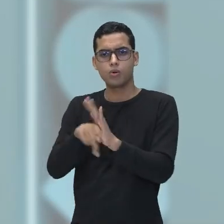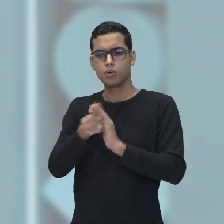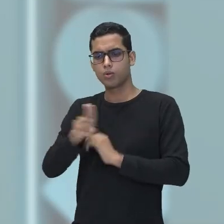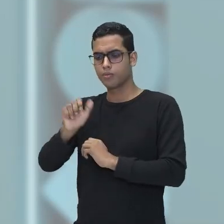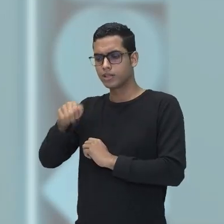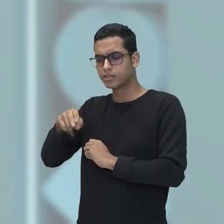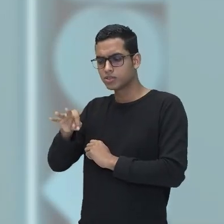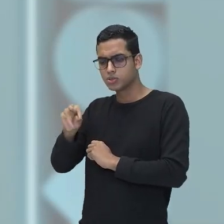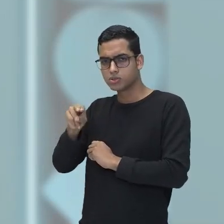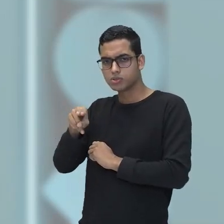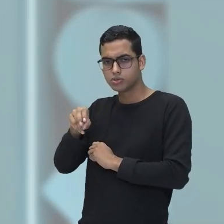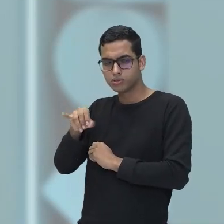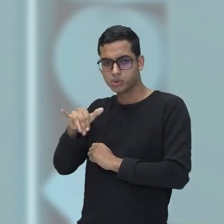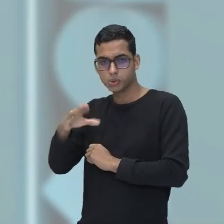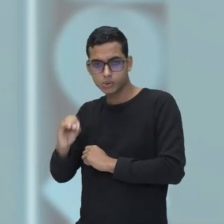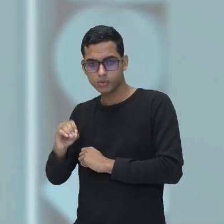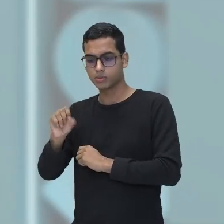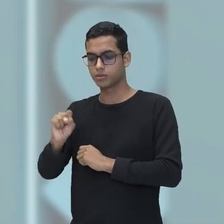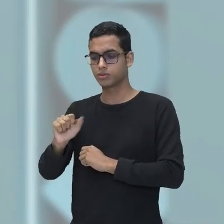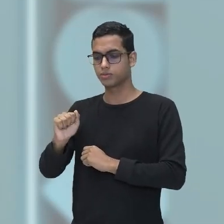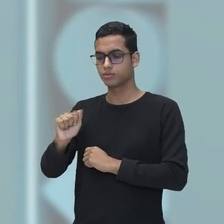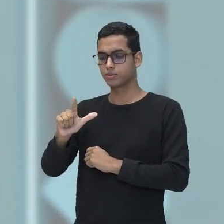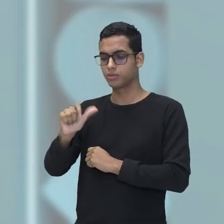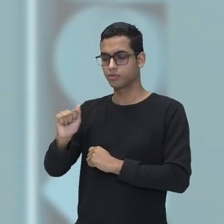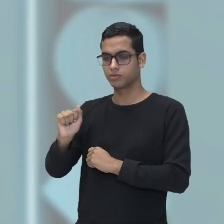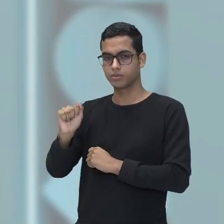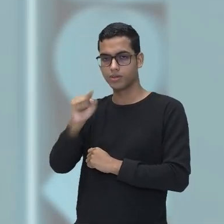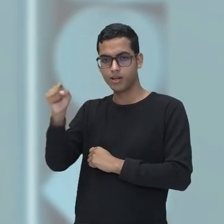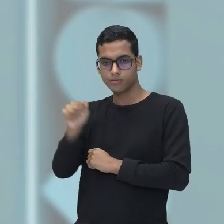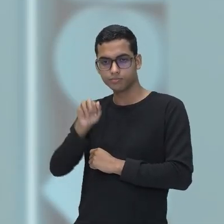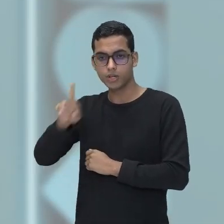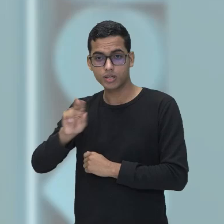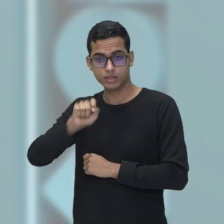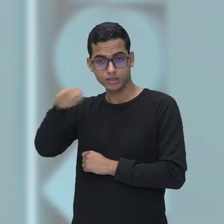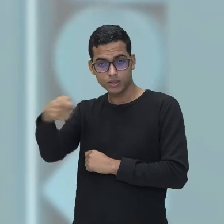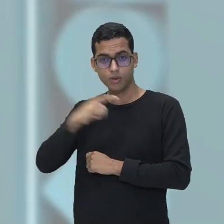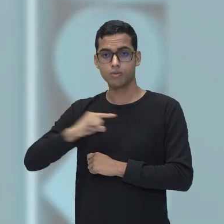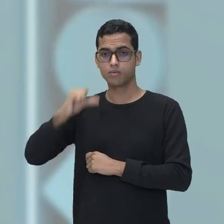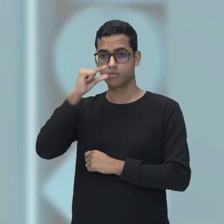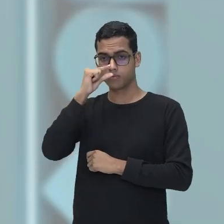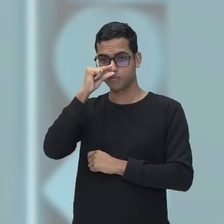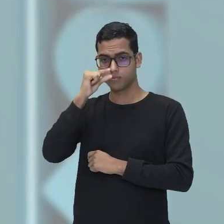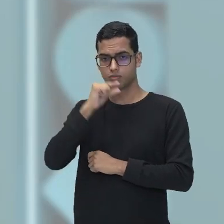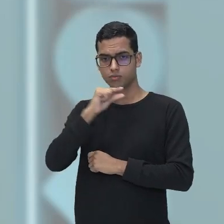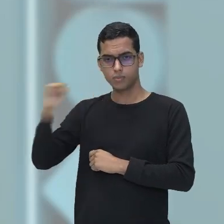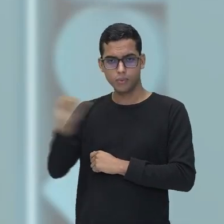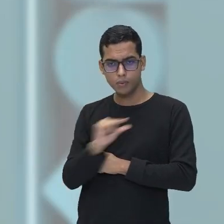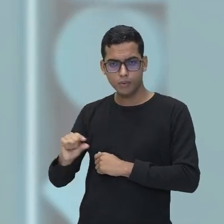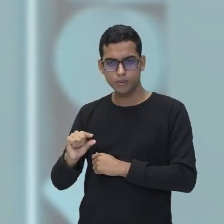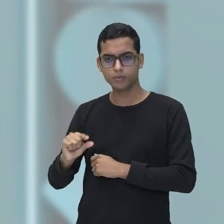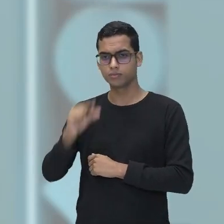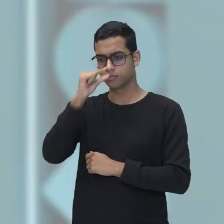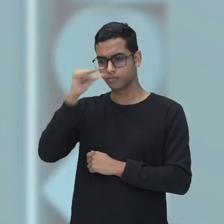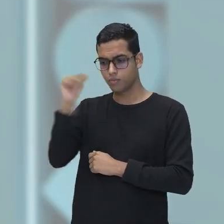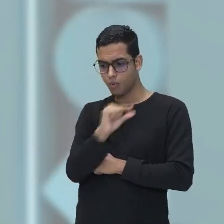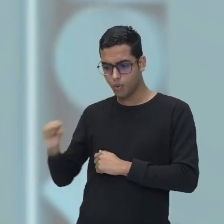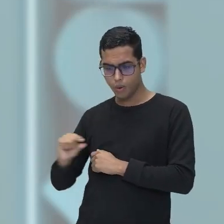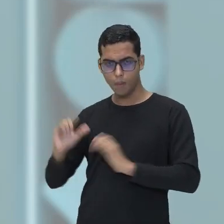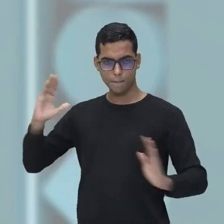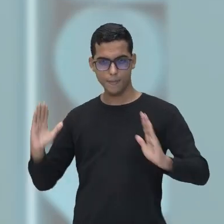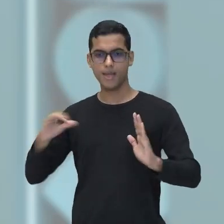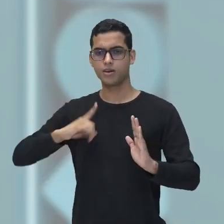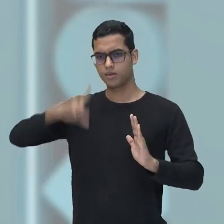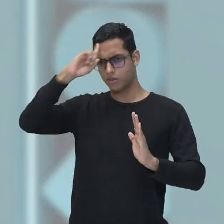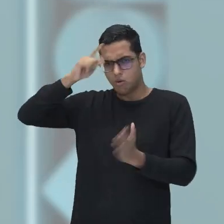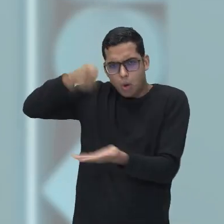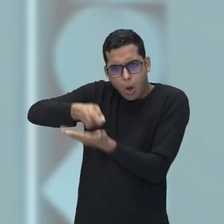conhecida como salazarismo. Então, após esse momento dessa ditadura, desse salazarismo, a partir do momento então